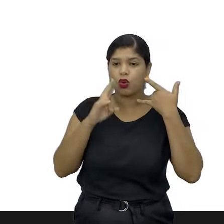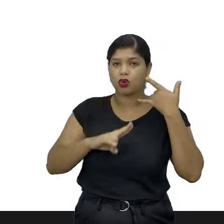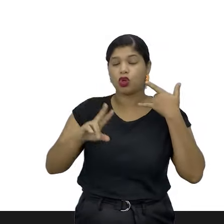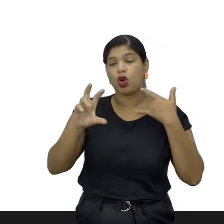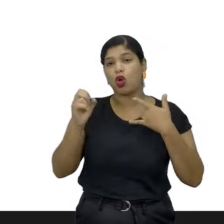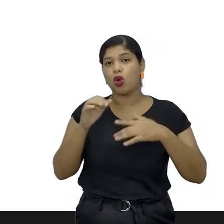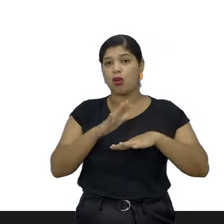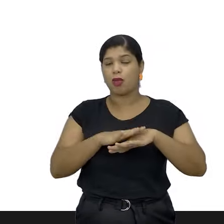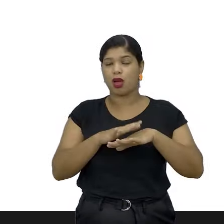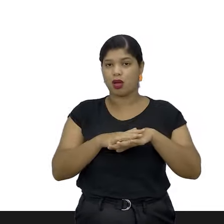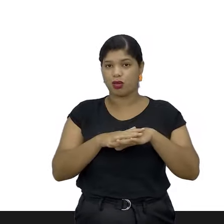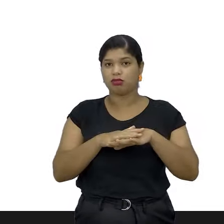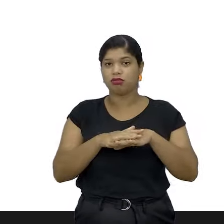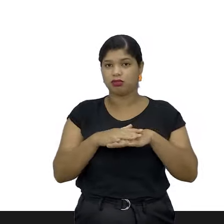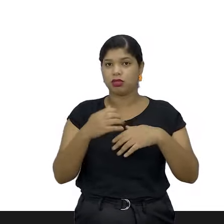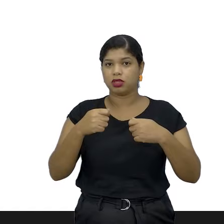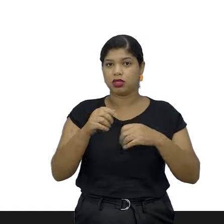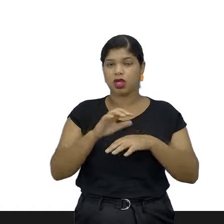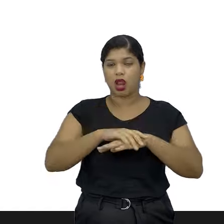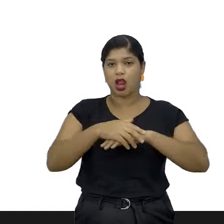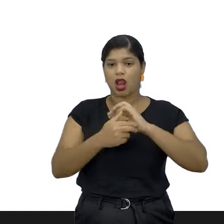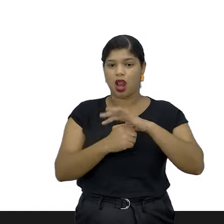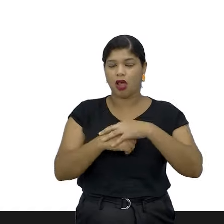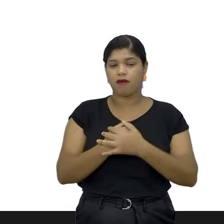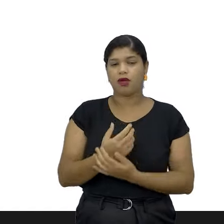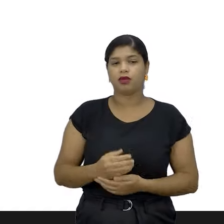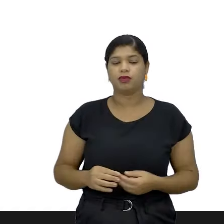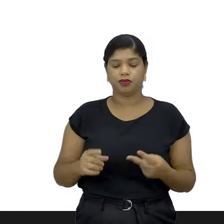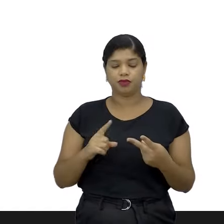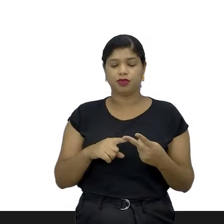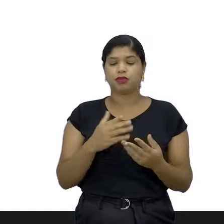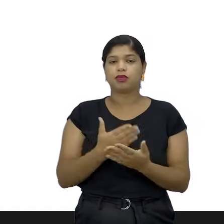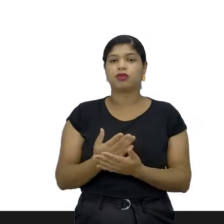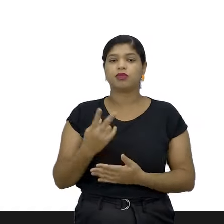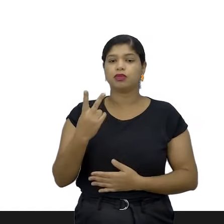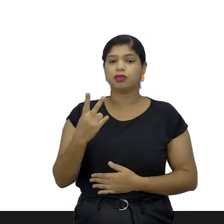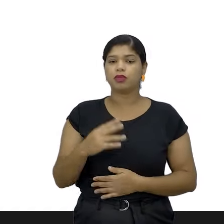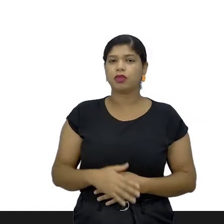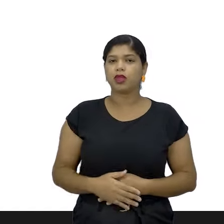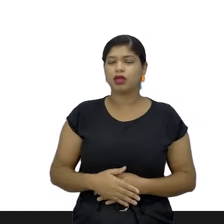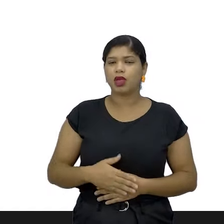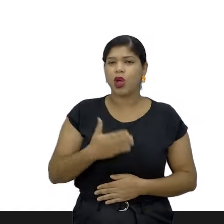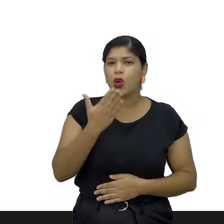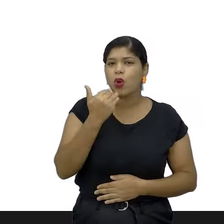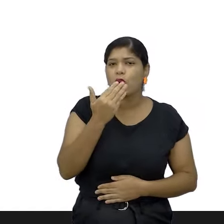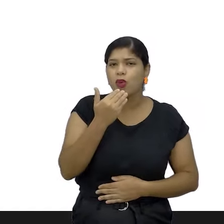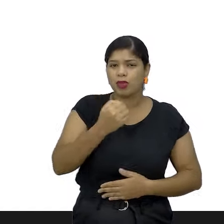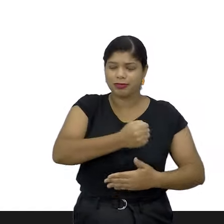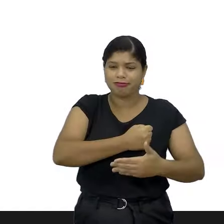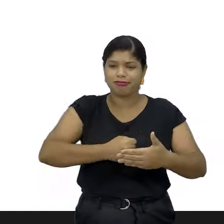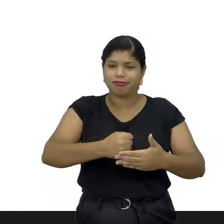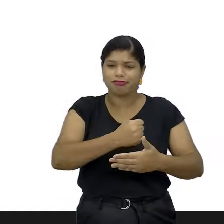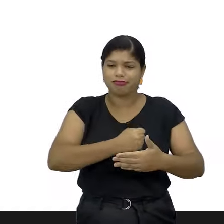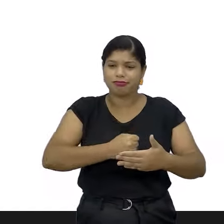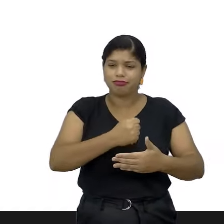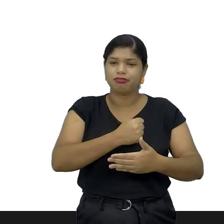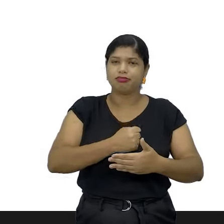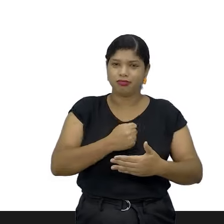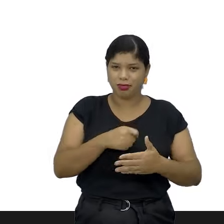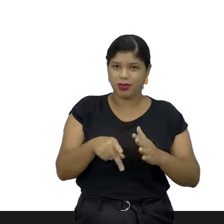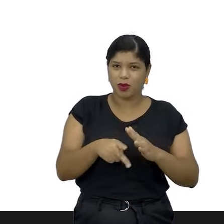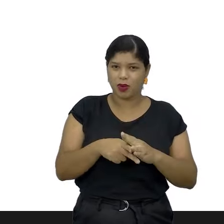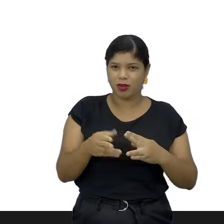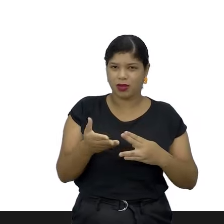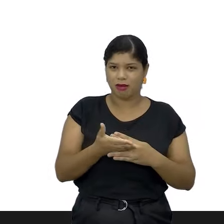as mãos. E na aula 2, né, como preparar as merendas. Os estudantes vão conversar sobre